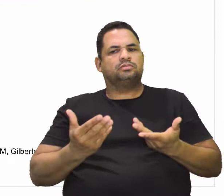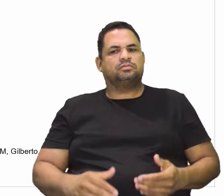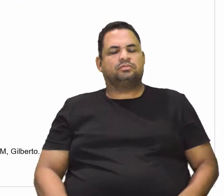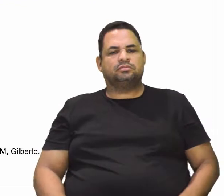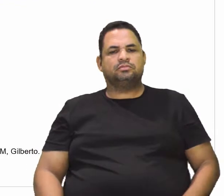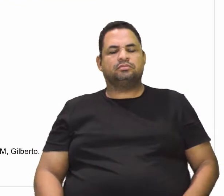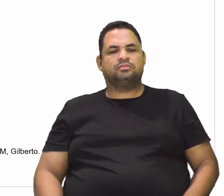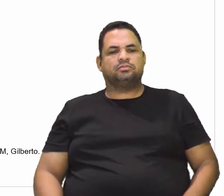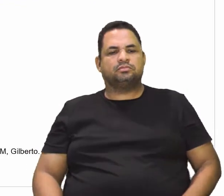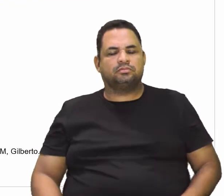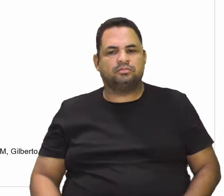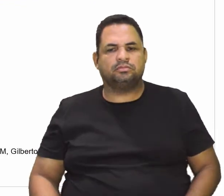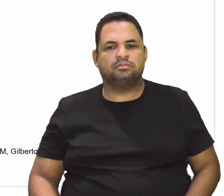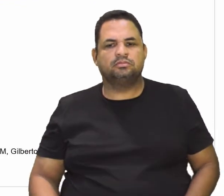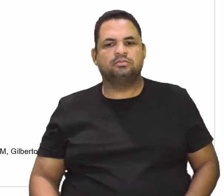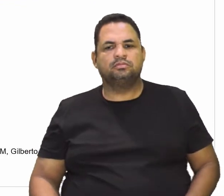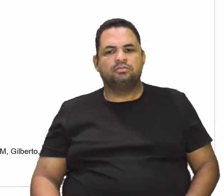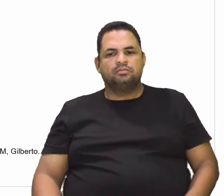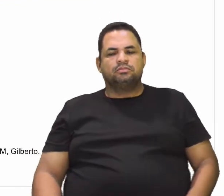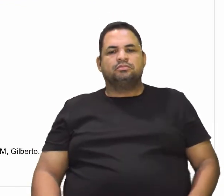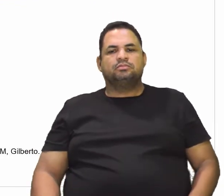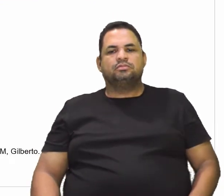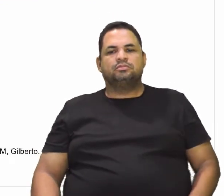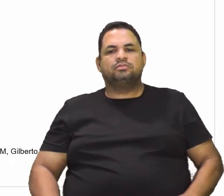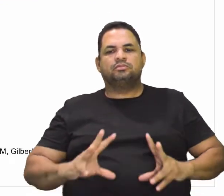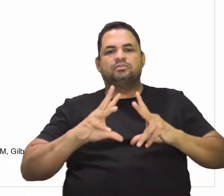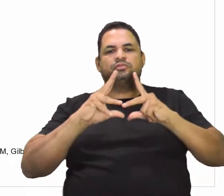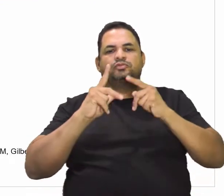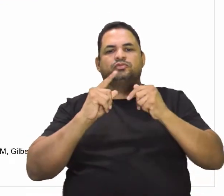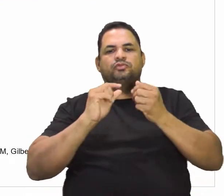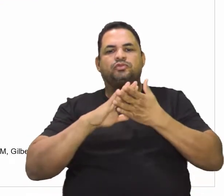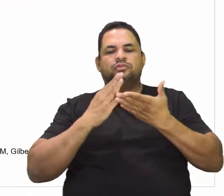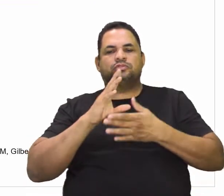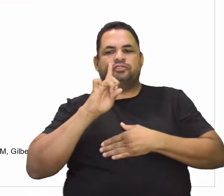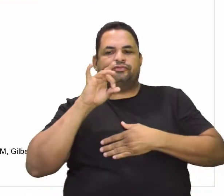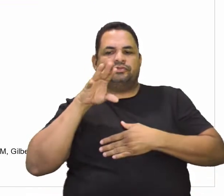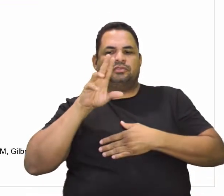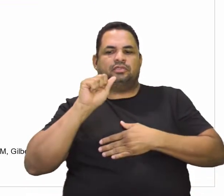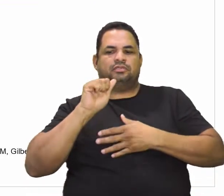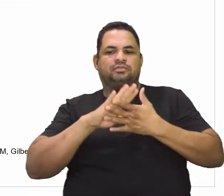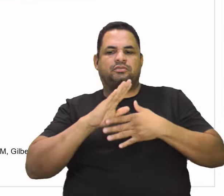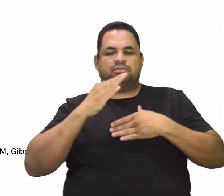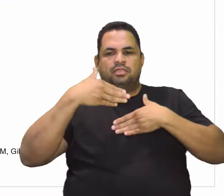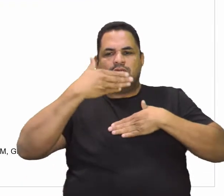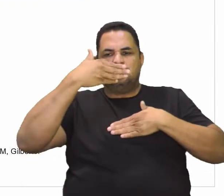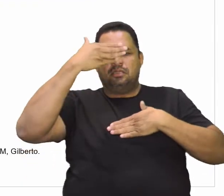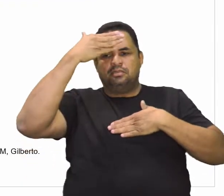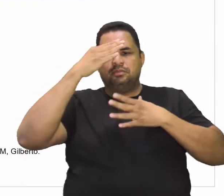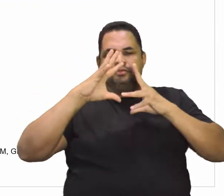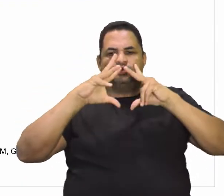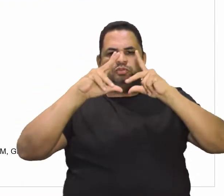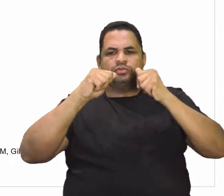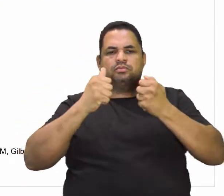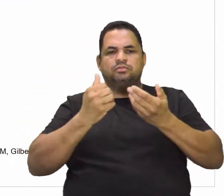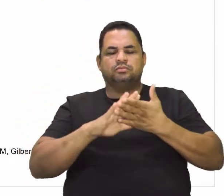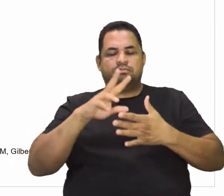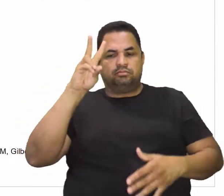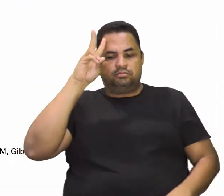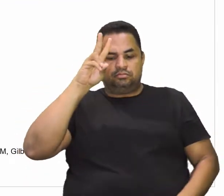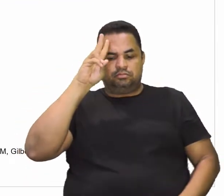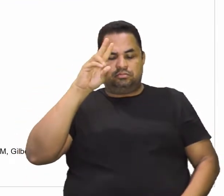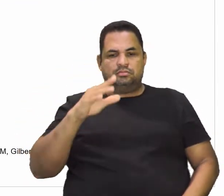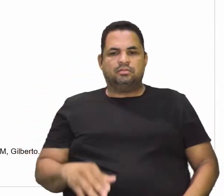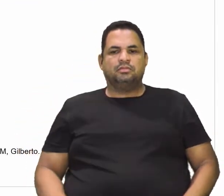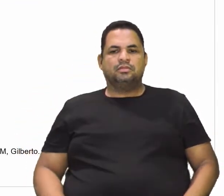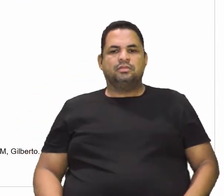Todos. Bora colocar aqui todas as divindades da Arábia? Como assim, professor? Lembra que eu falei